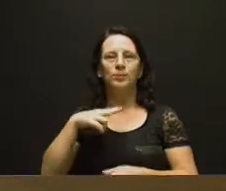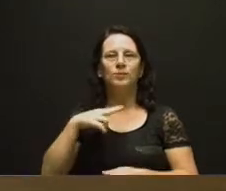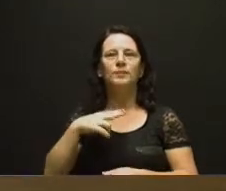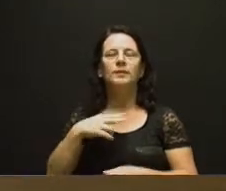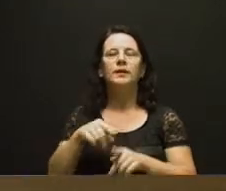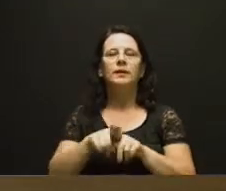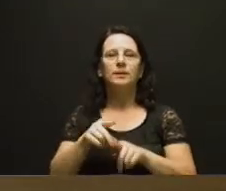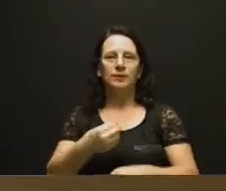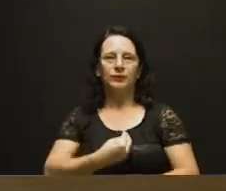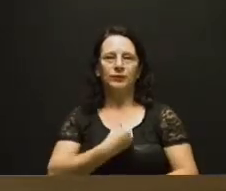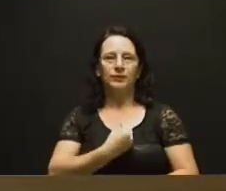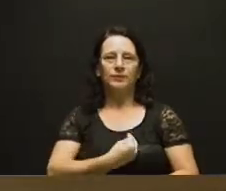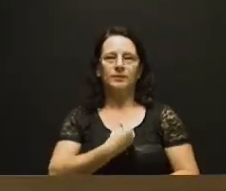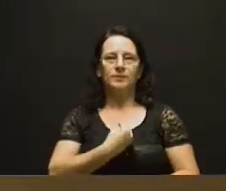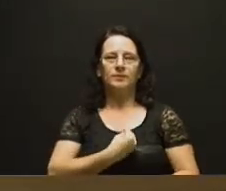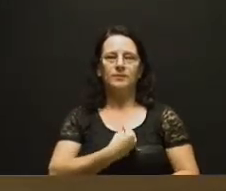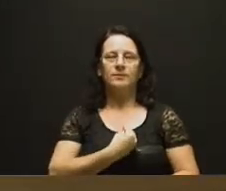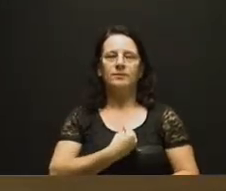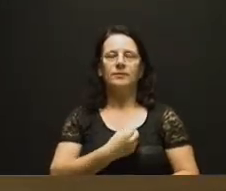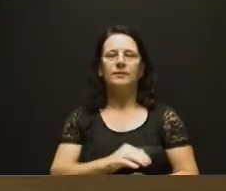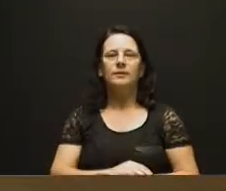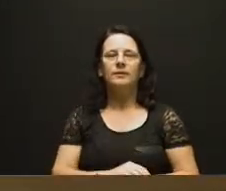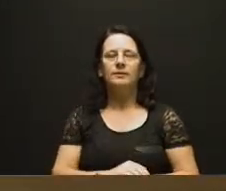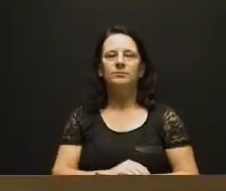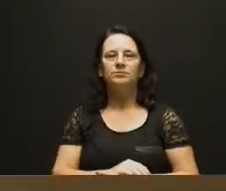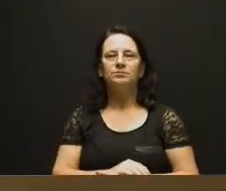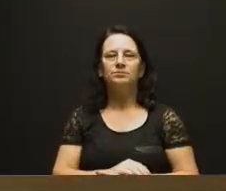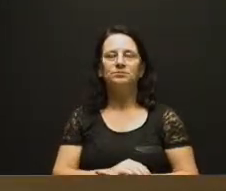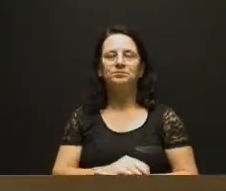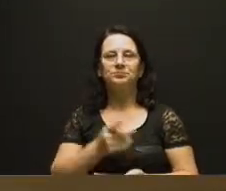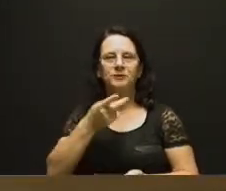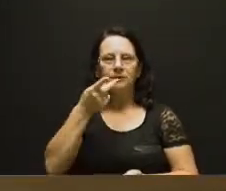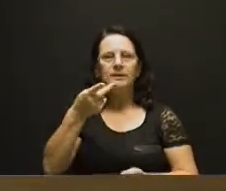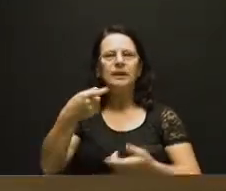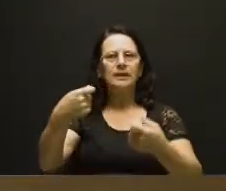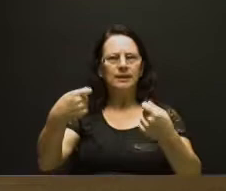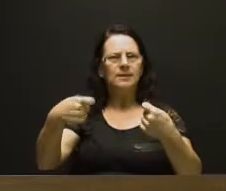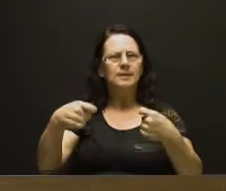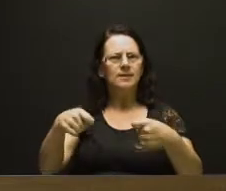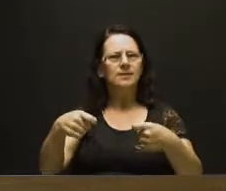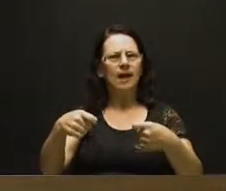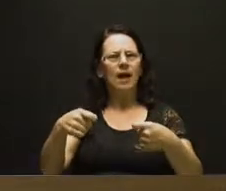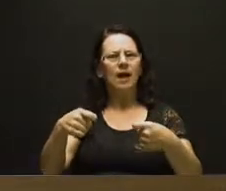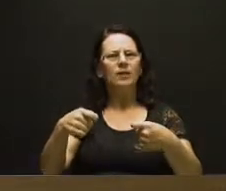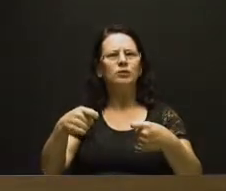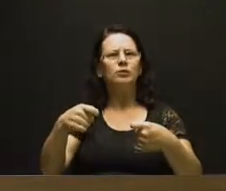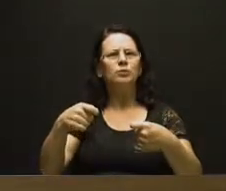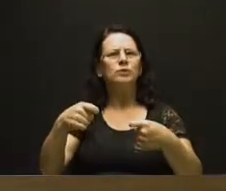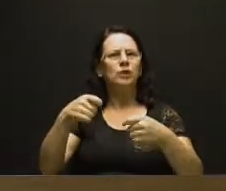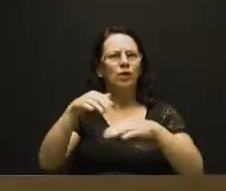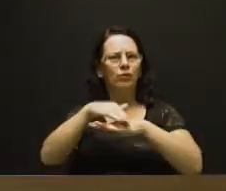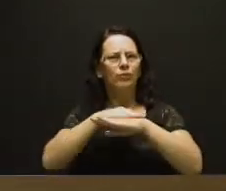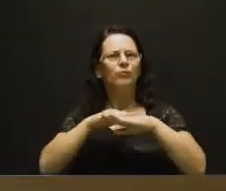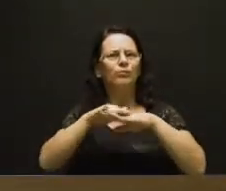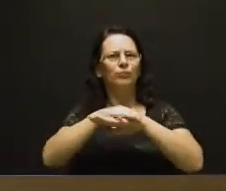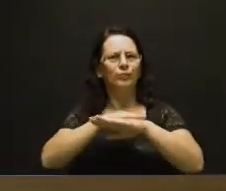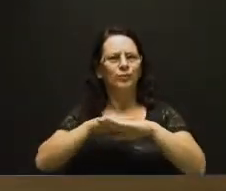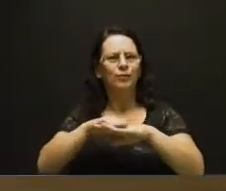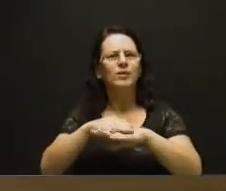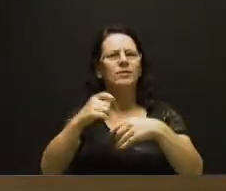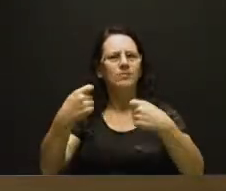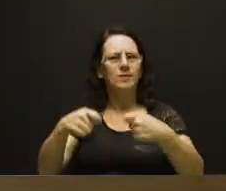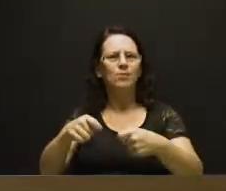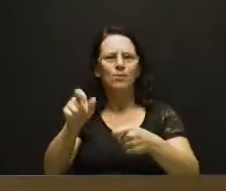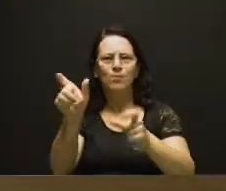também a e quando eu digo da necessidade dessa discussão ela precisa ser feita para